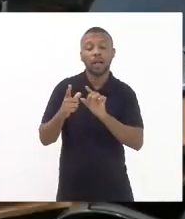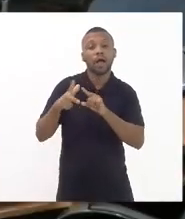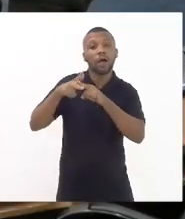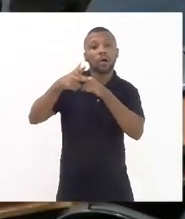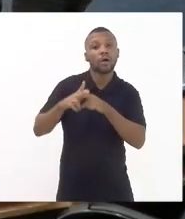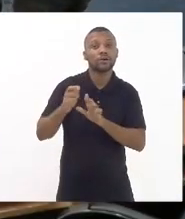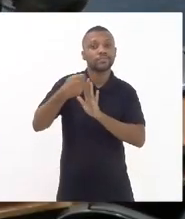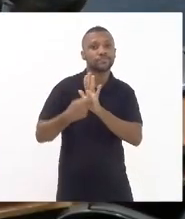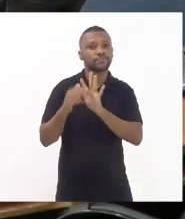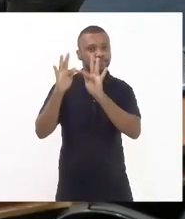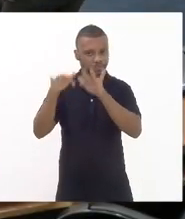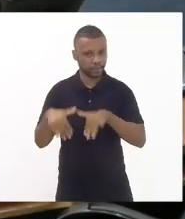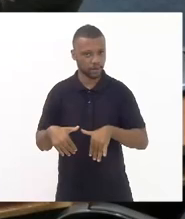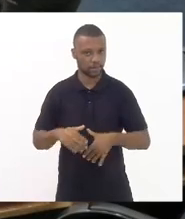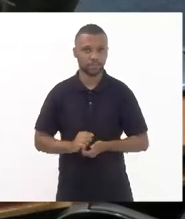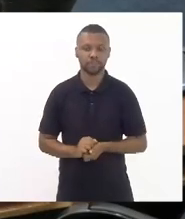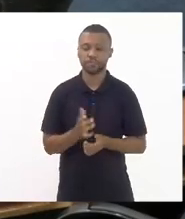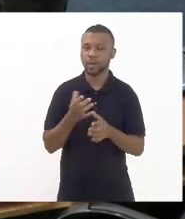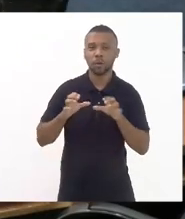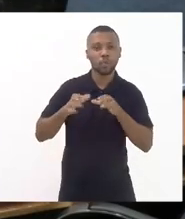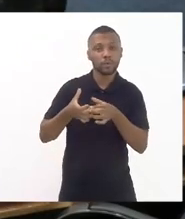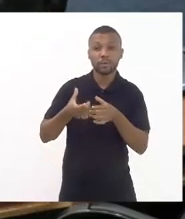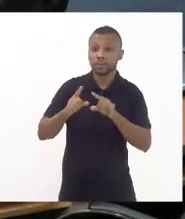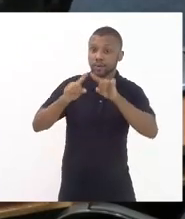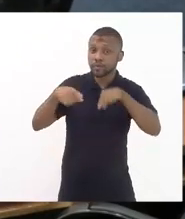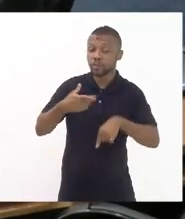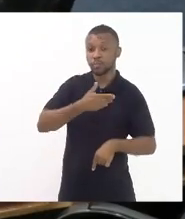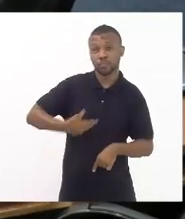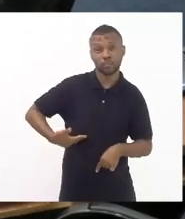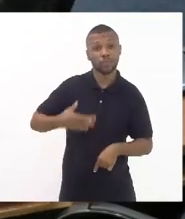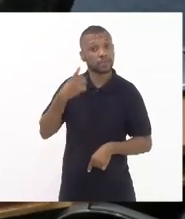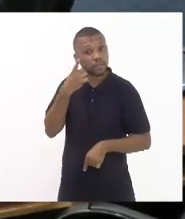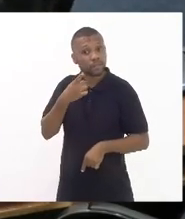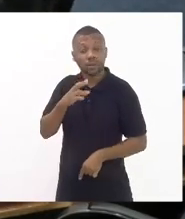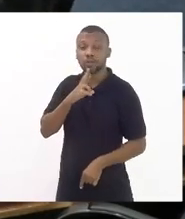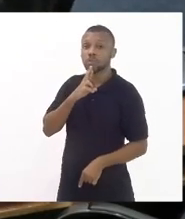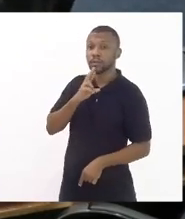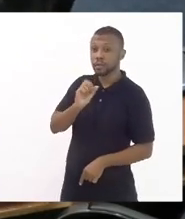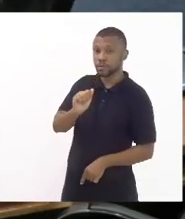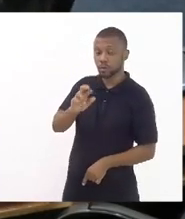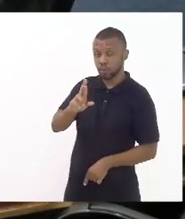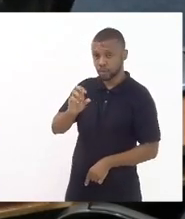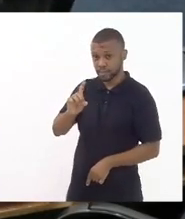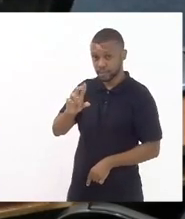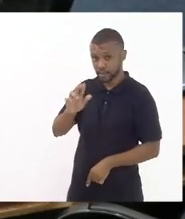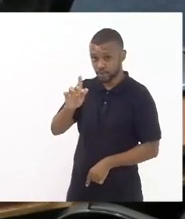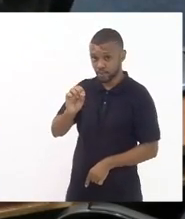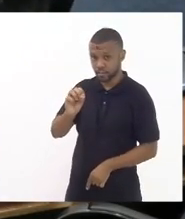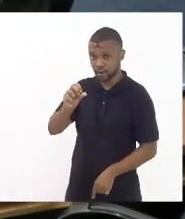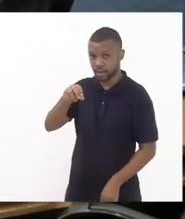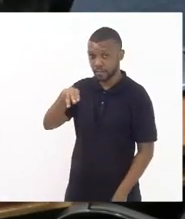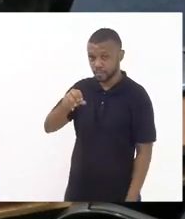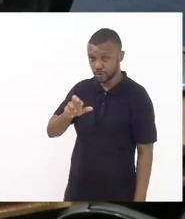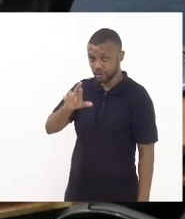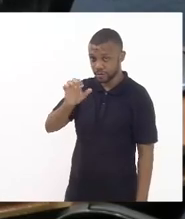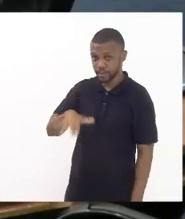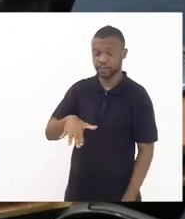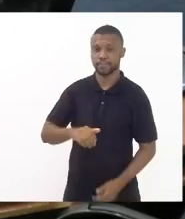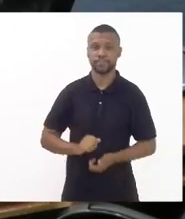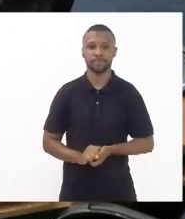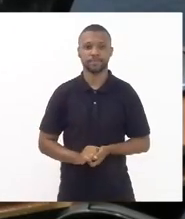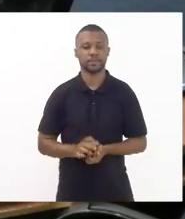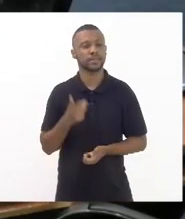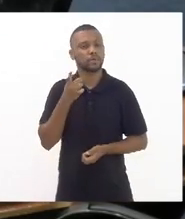Pela Comissão de Servidores Públicos, deputado Rodrigo Amorim. Deputado Rodrigo Amorim. Deputado Flávio